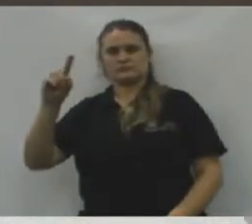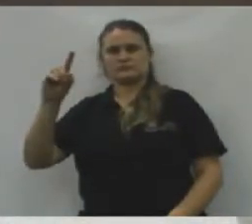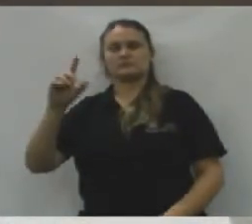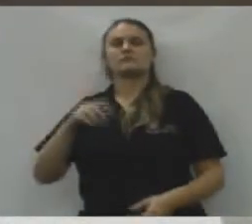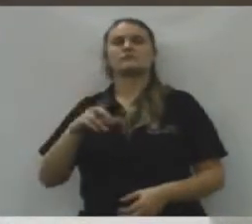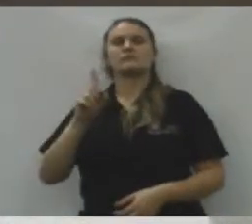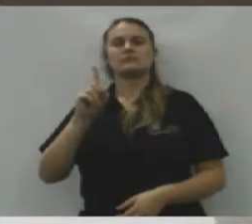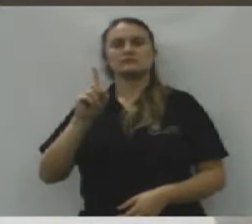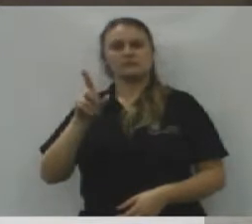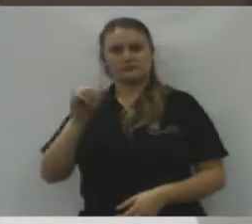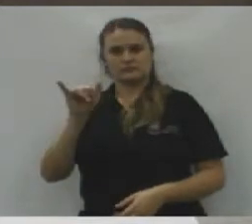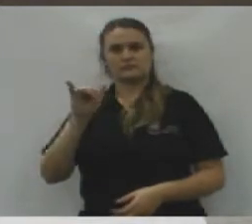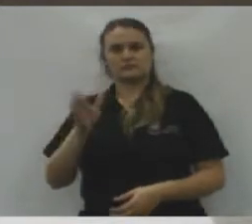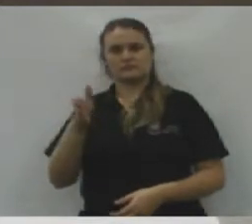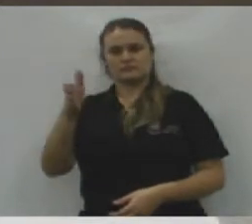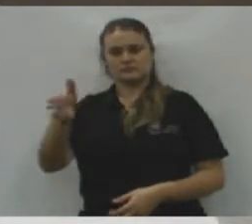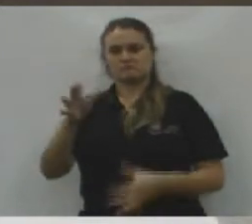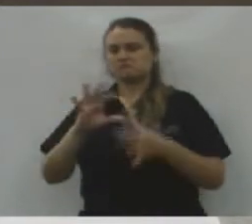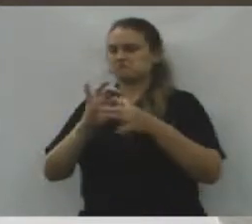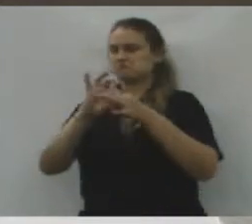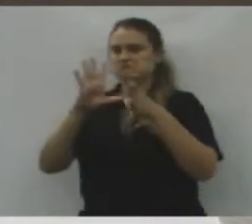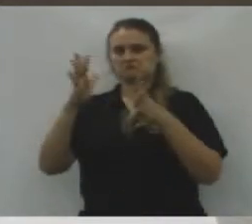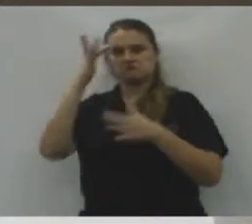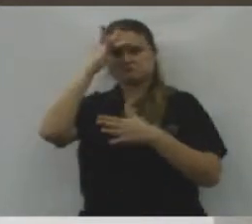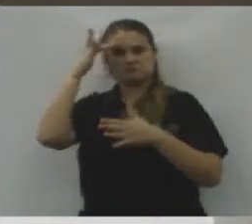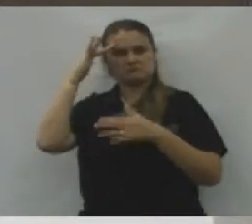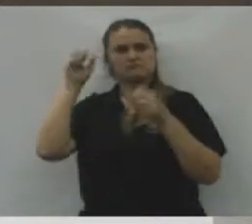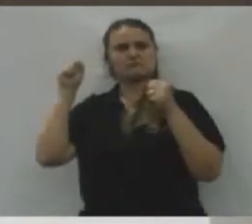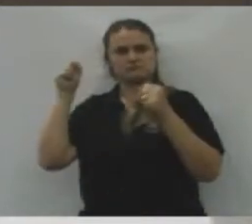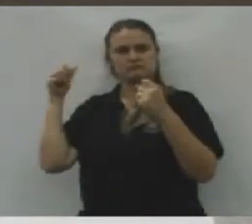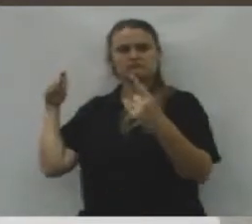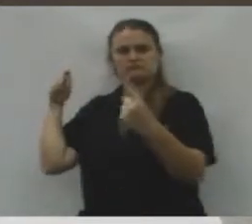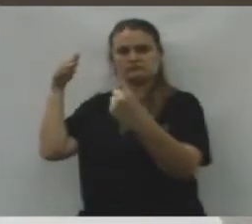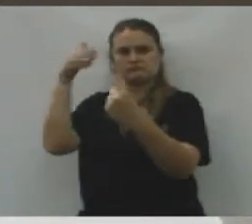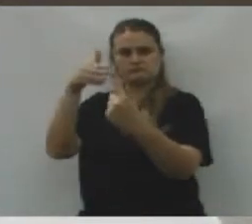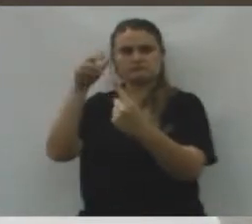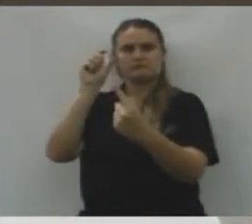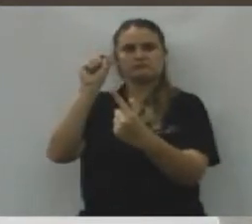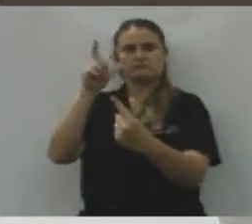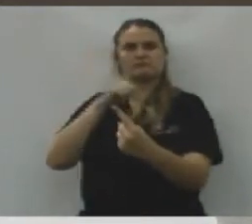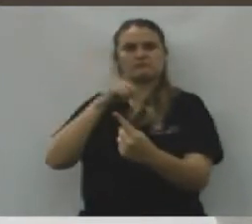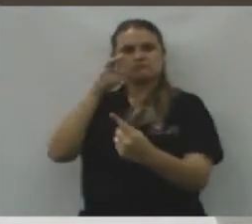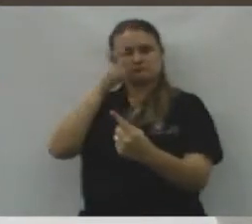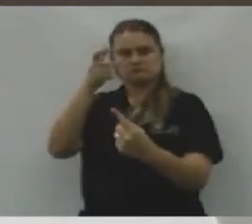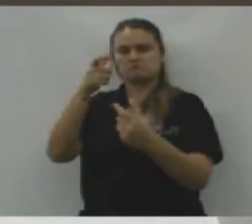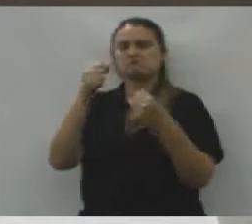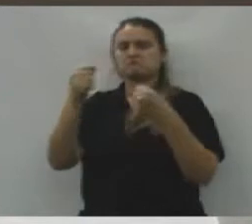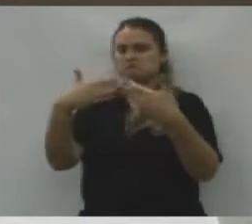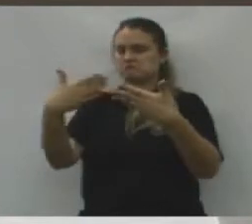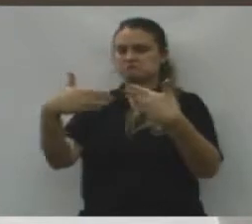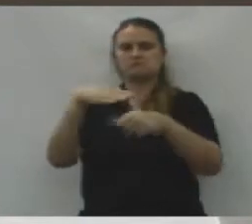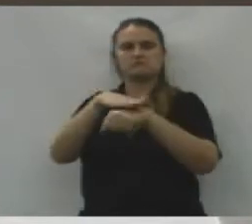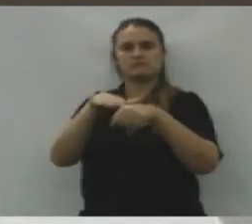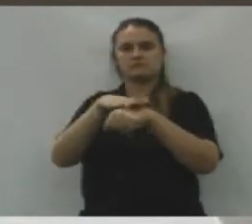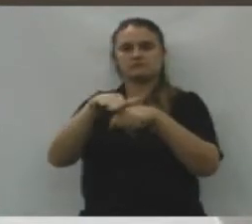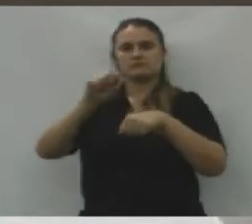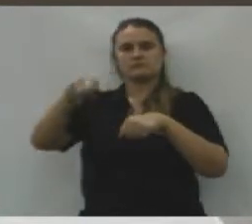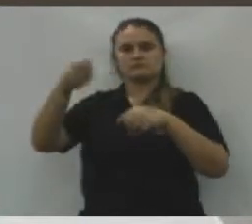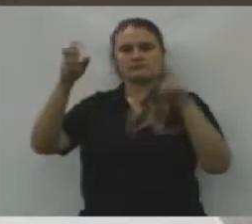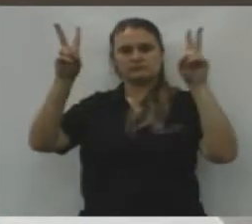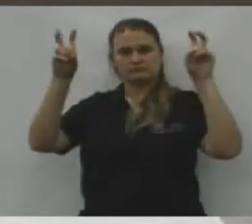Kanayama, estará à disposição das autoridades e pessoas interessadas para tratar de assuntos